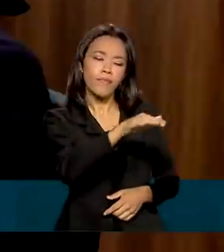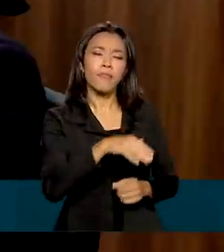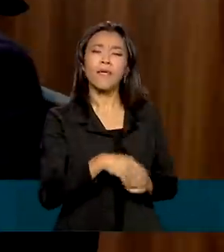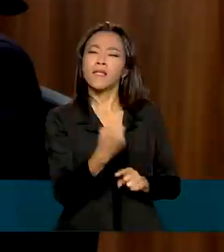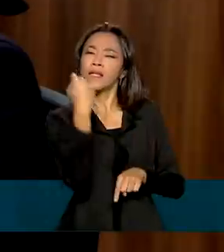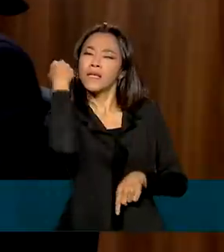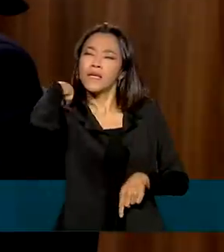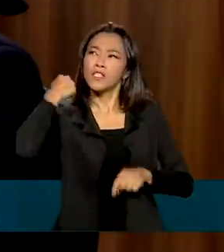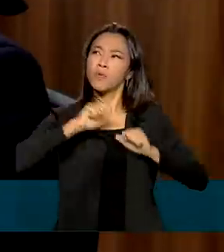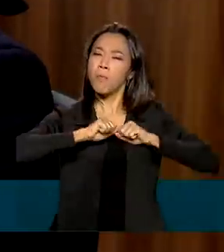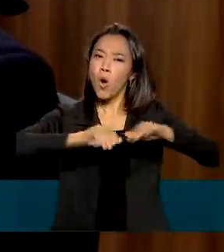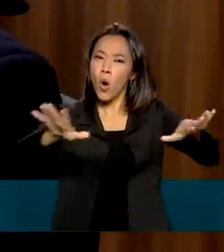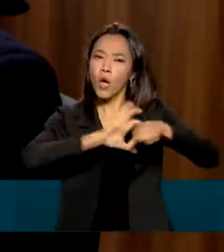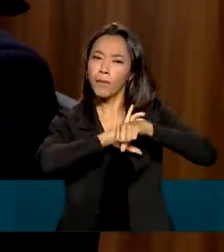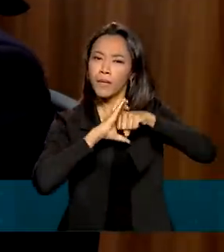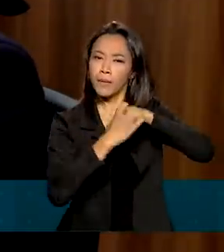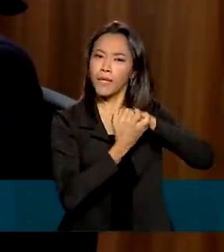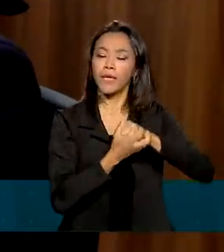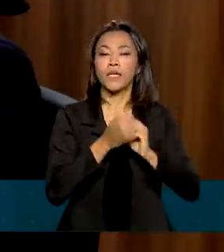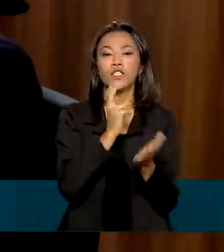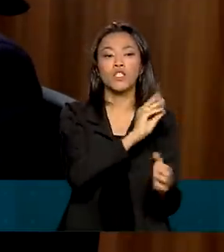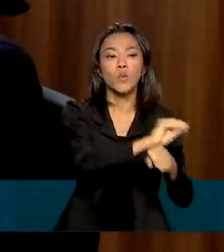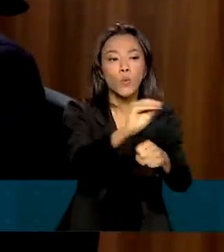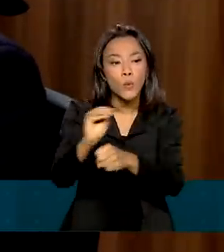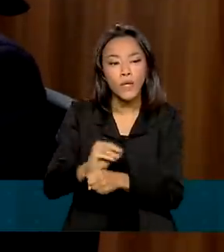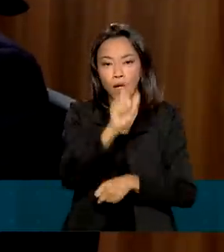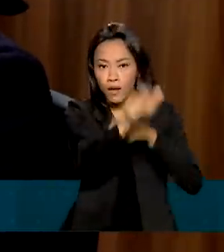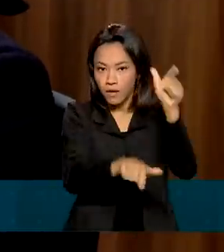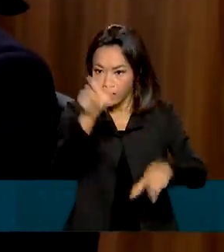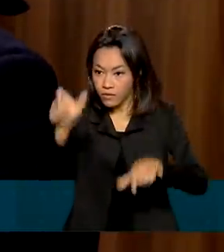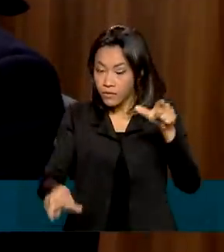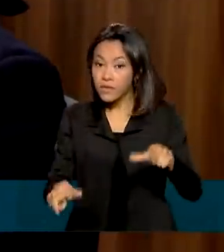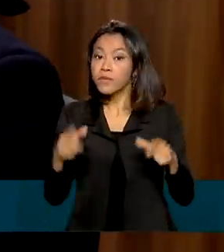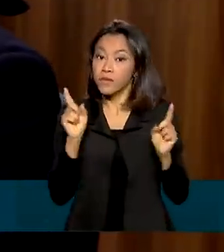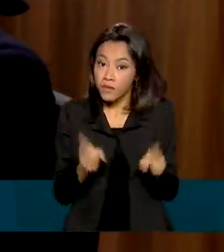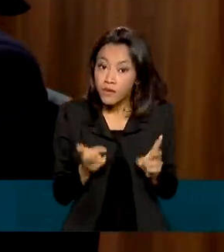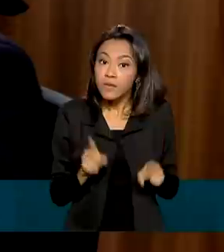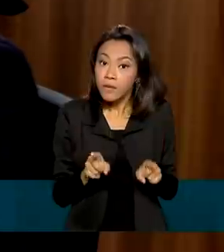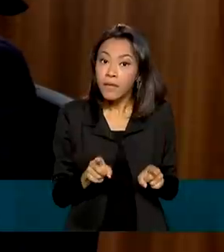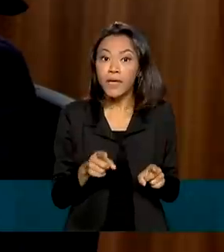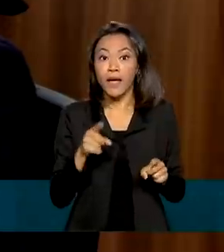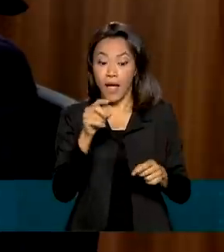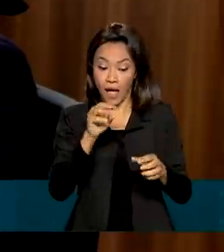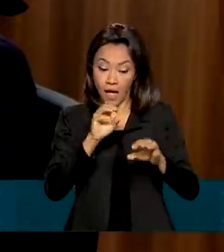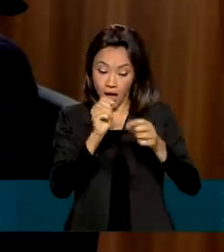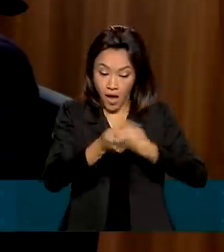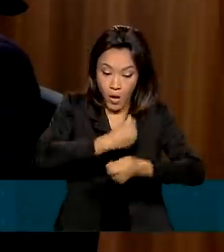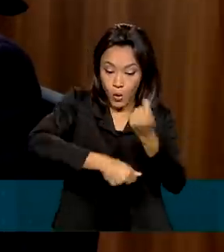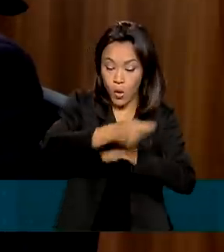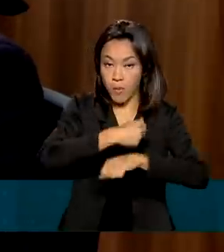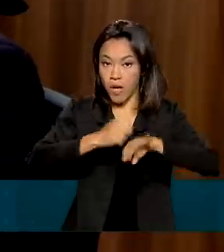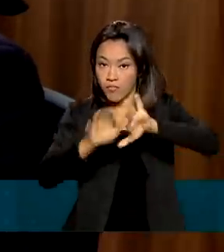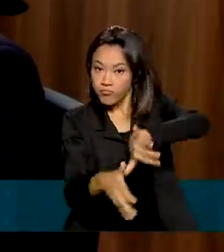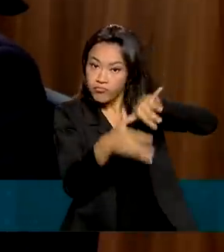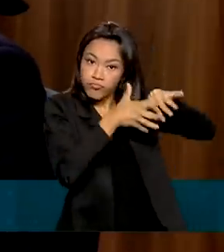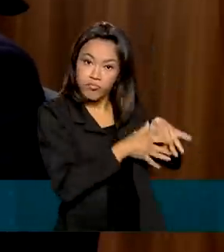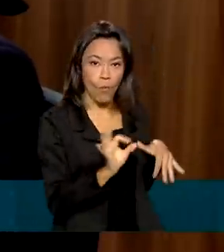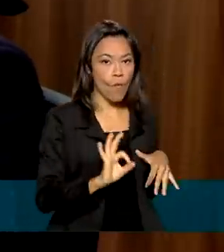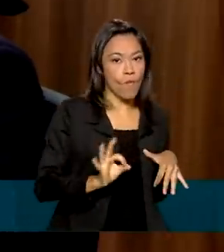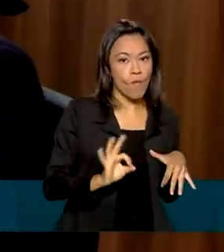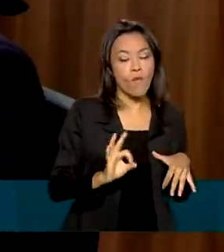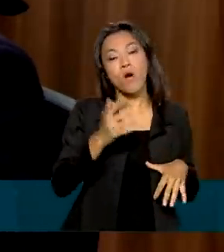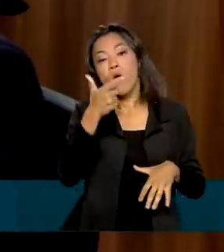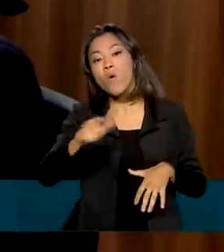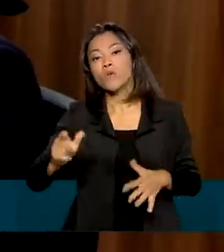da pandemia se ouvem falando que além de preservar vidas é necessário não deixar a economia para trás outras medidas nesse sentido